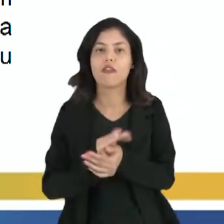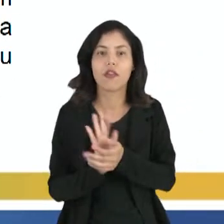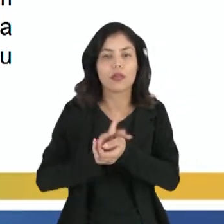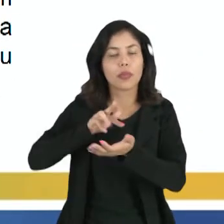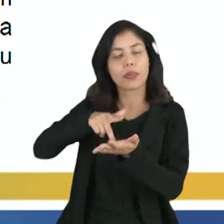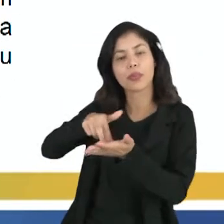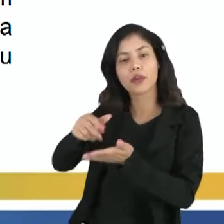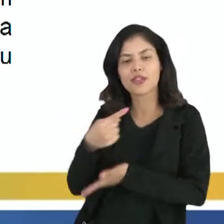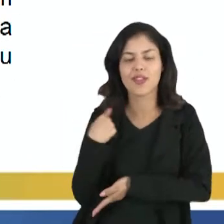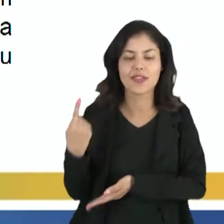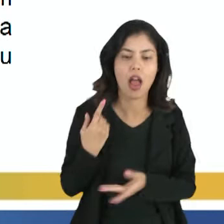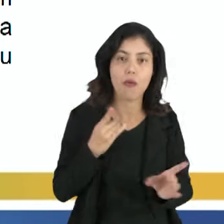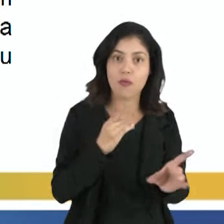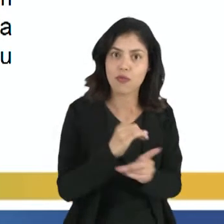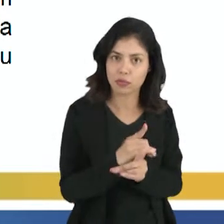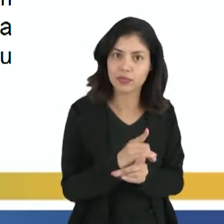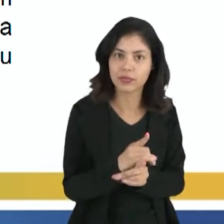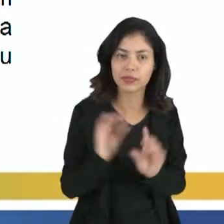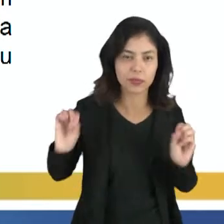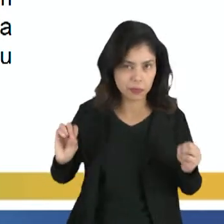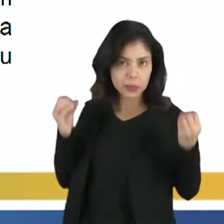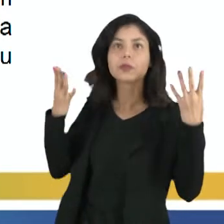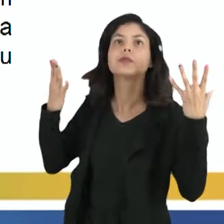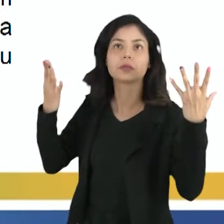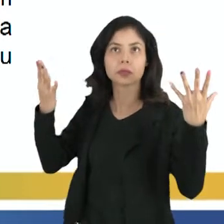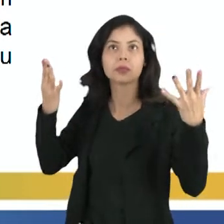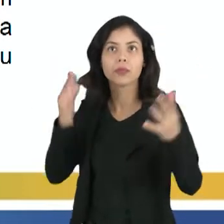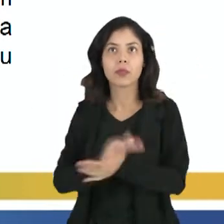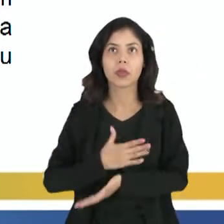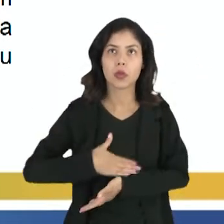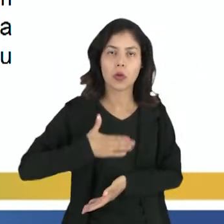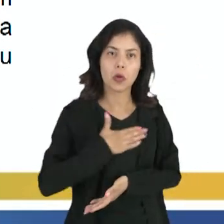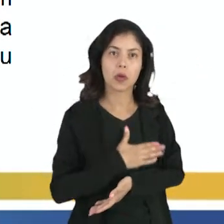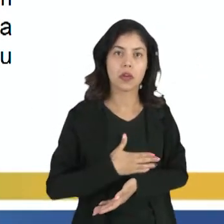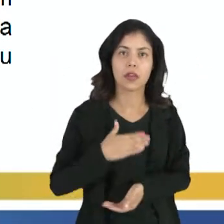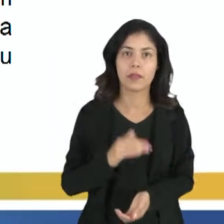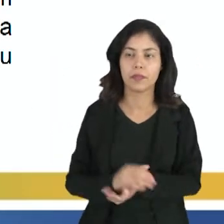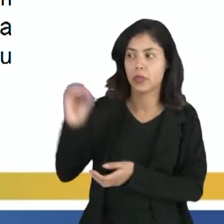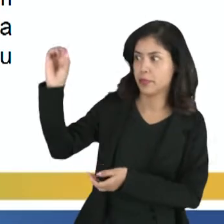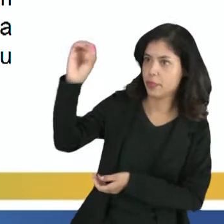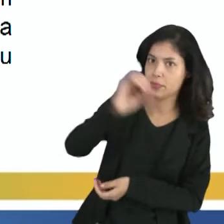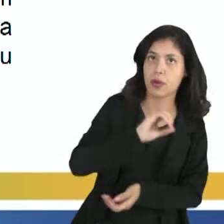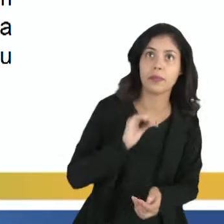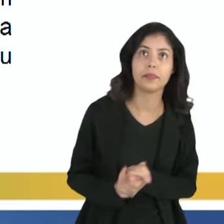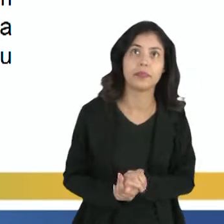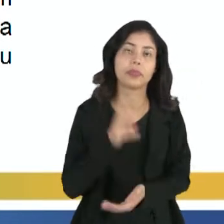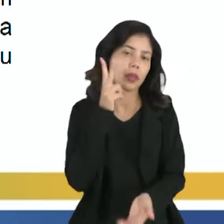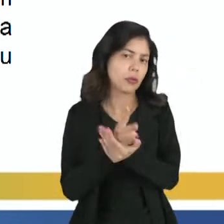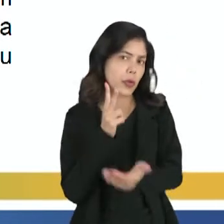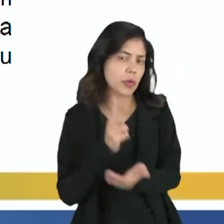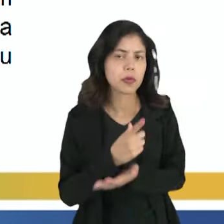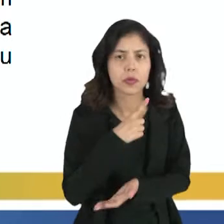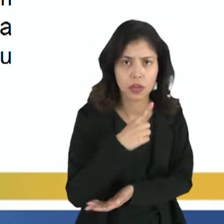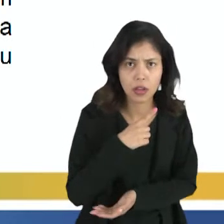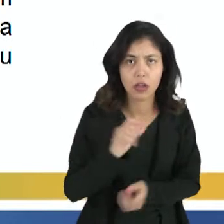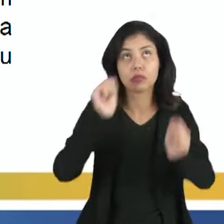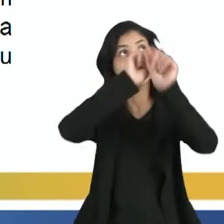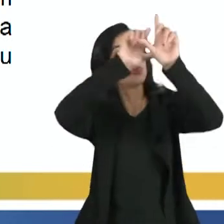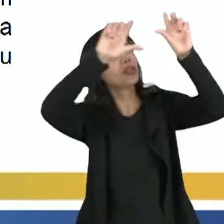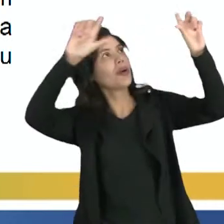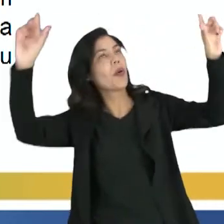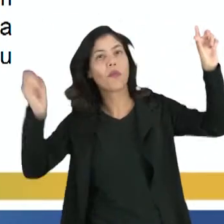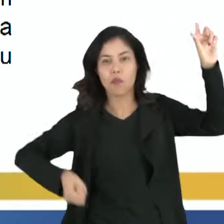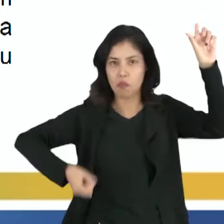noite sozinha ao encontro da sua festa. Gostei muito do cometa. Devia sempre haver um cometa no